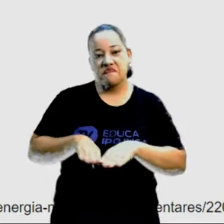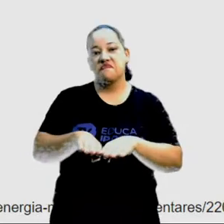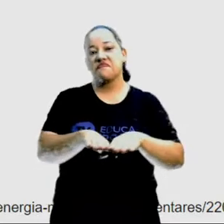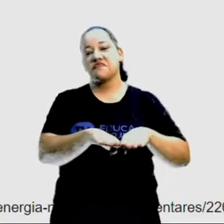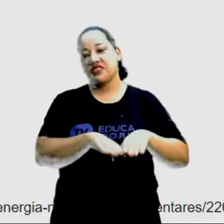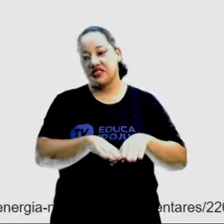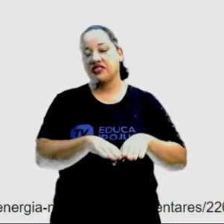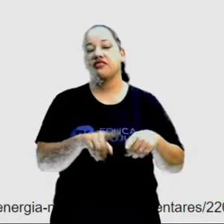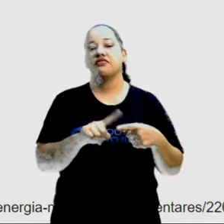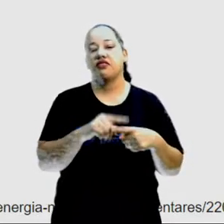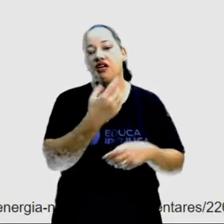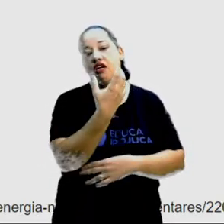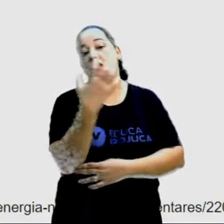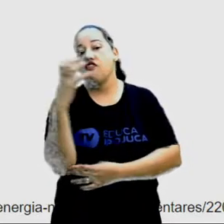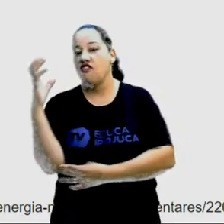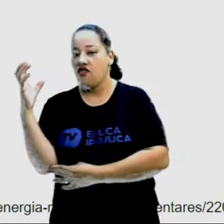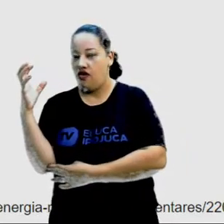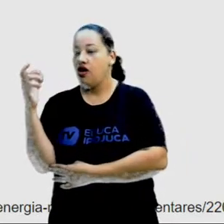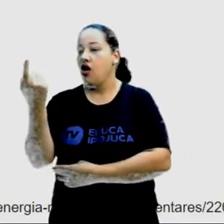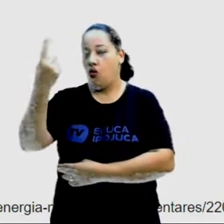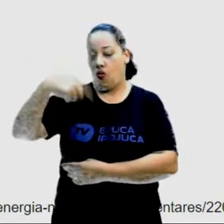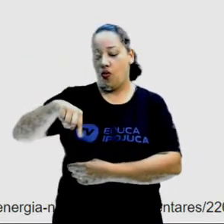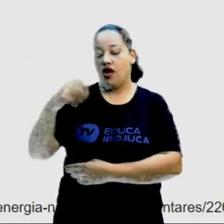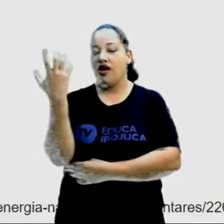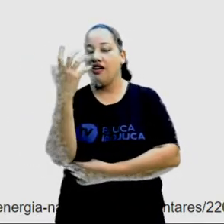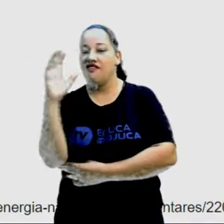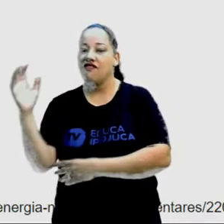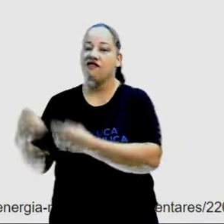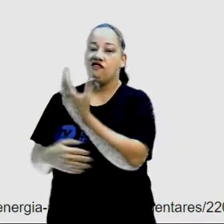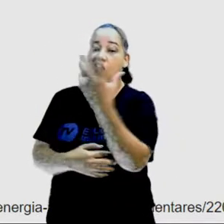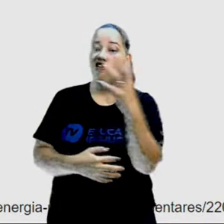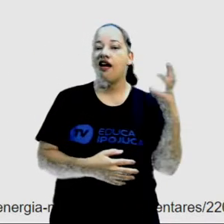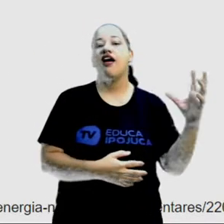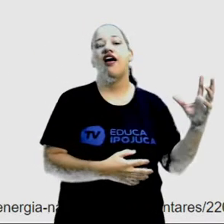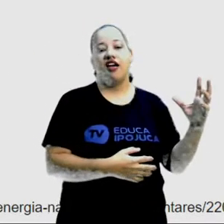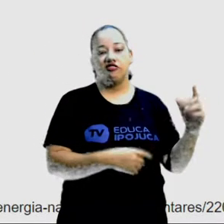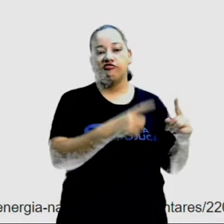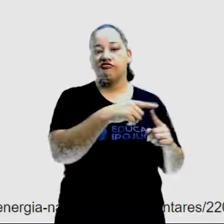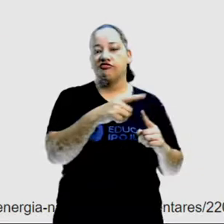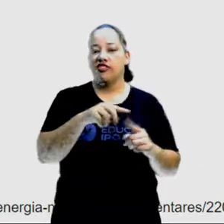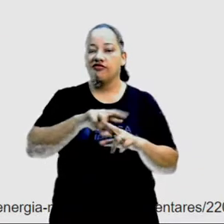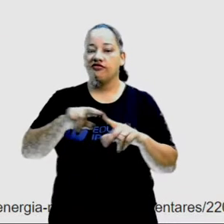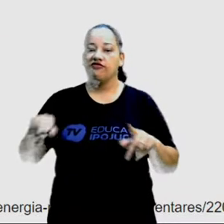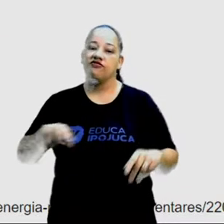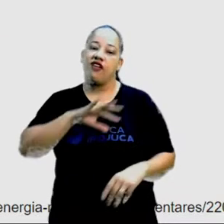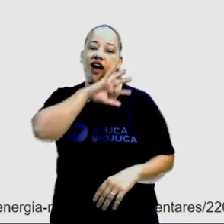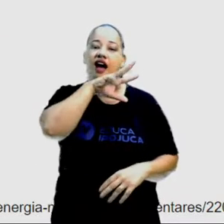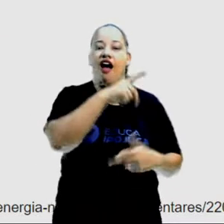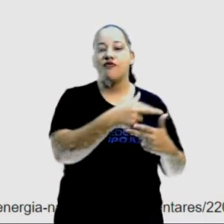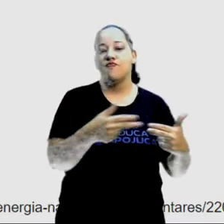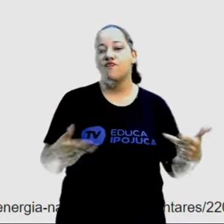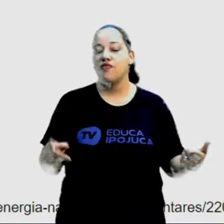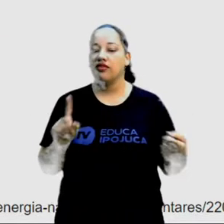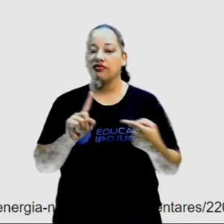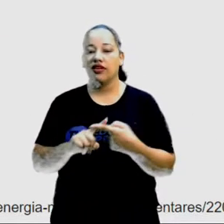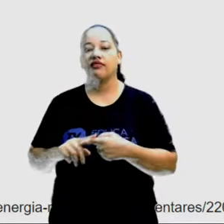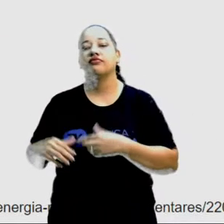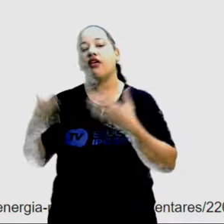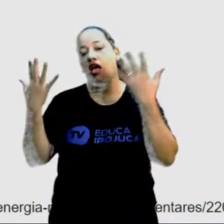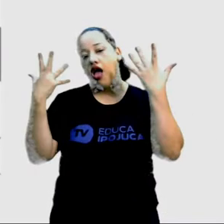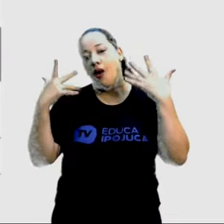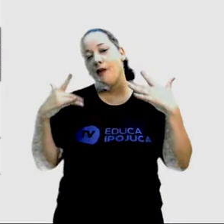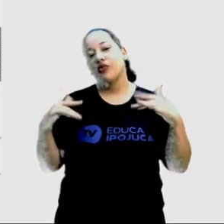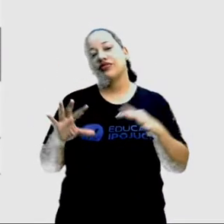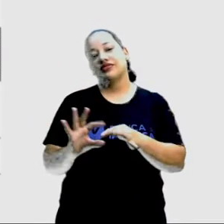de floresta também, com diferentes estilos de animais, ó, de vida, mas também caminhando numa harmonia.